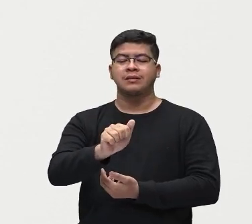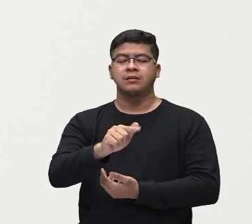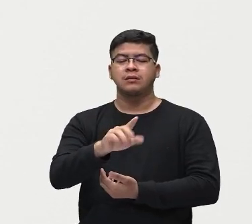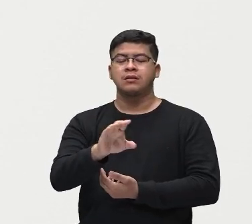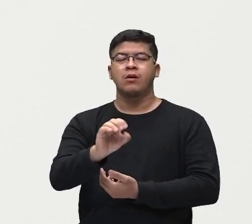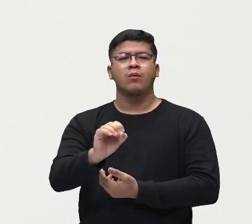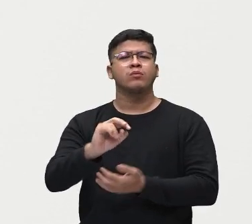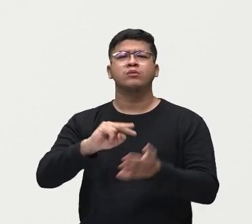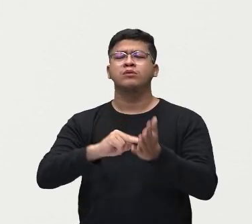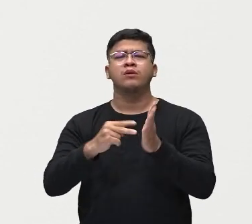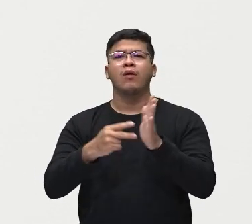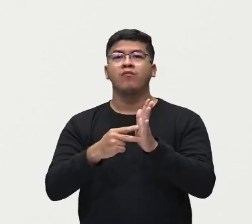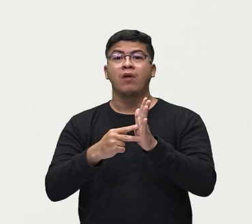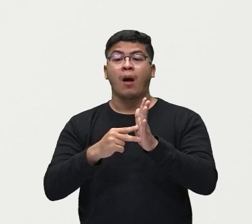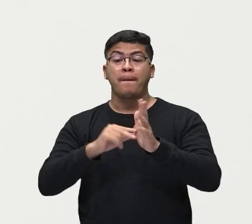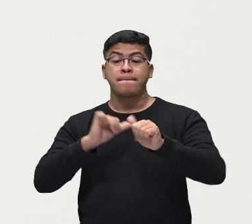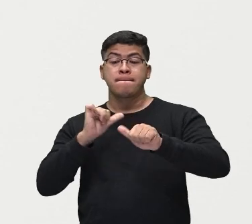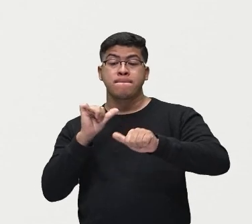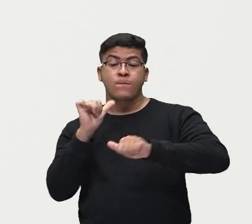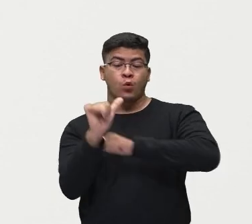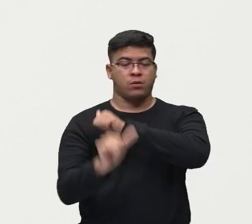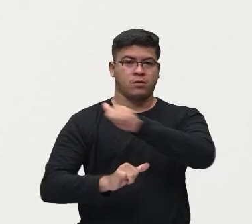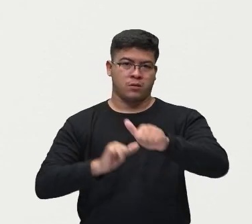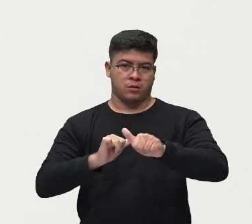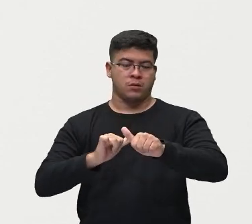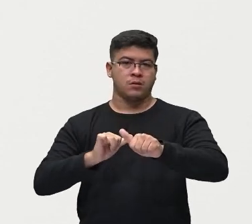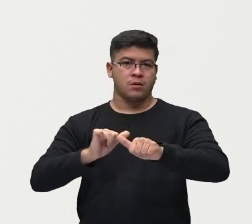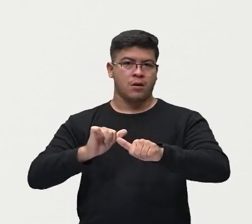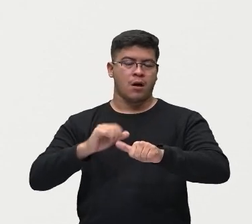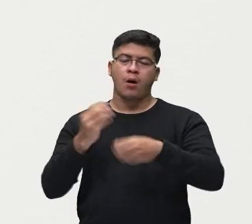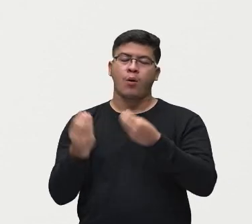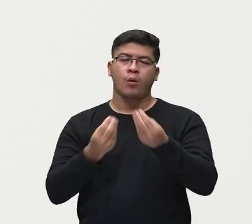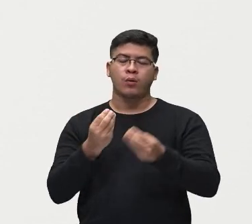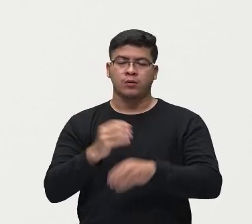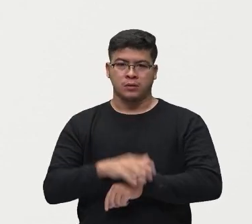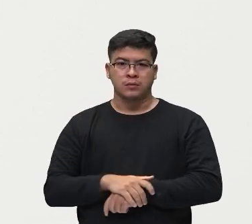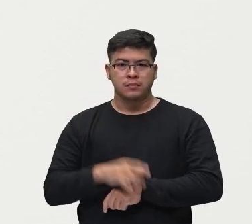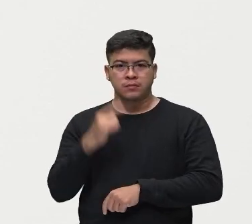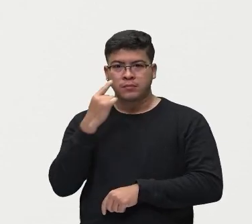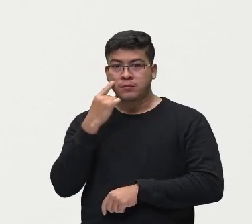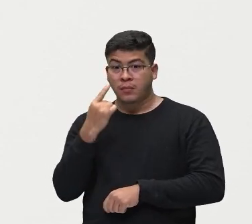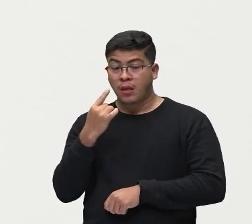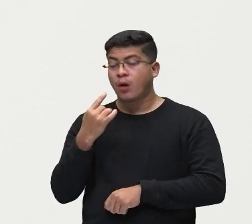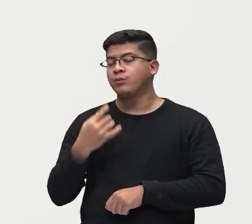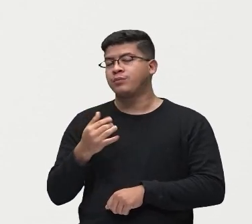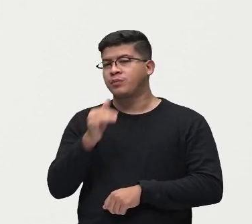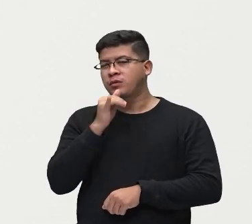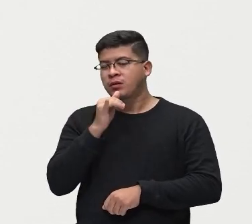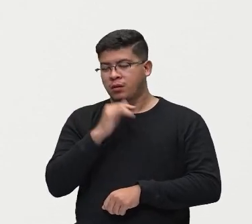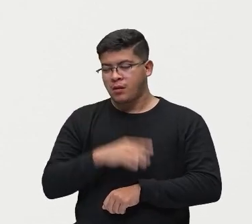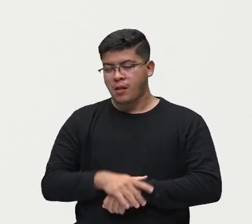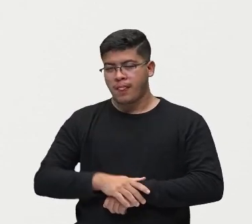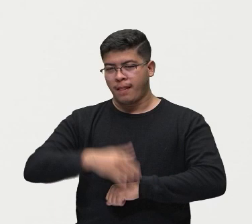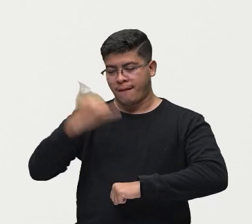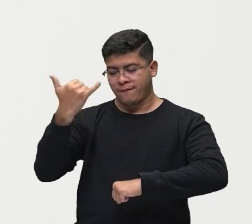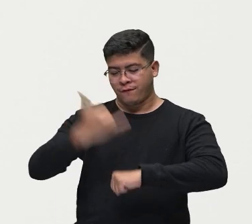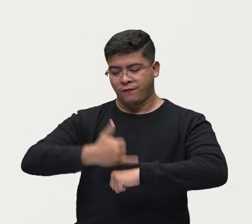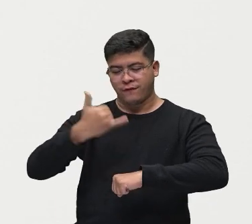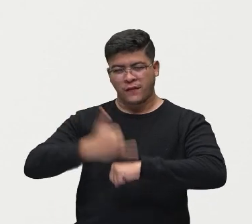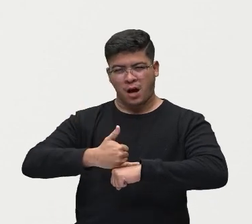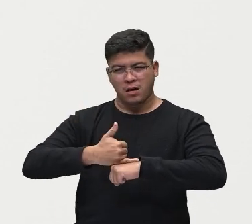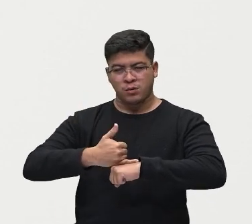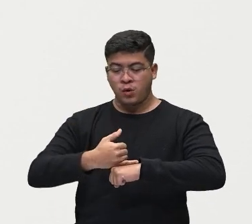sua combinação e produzindo diferentes tipos de aço. Então,